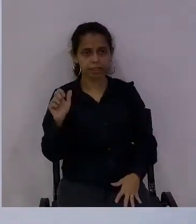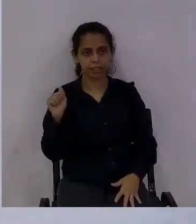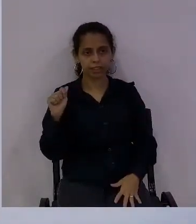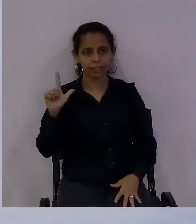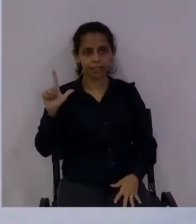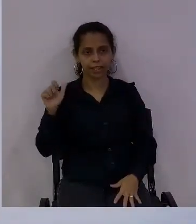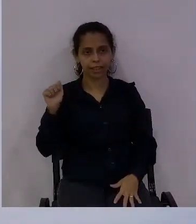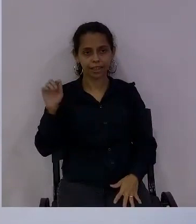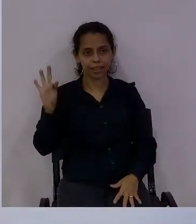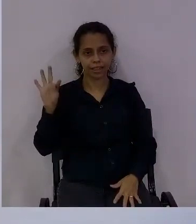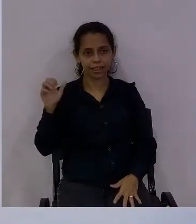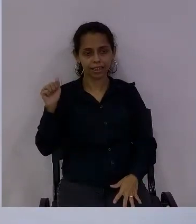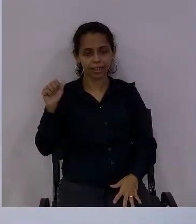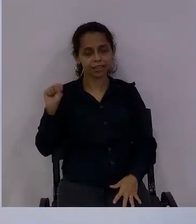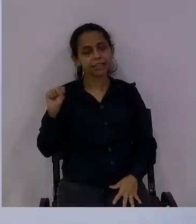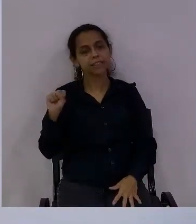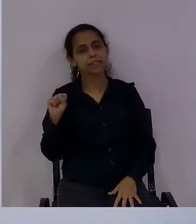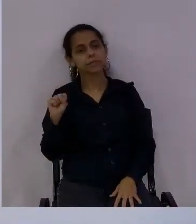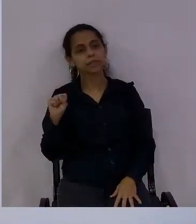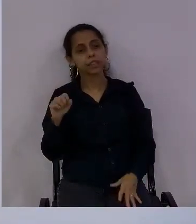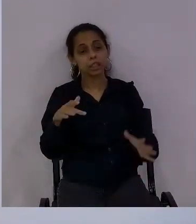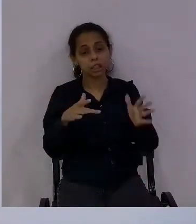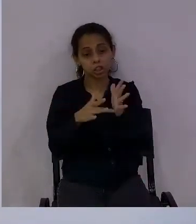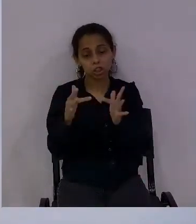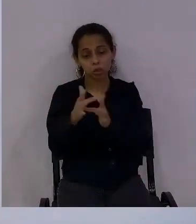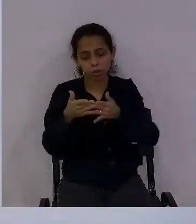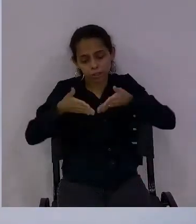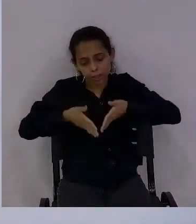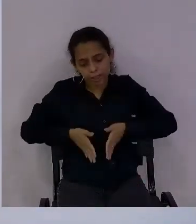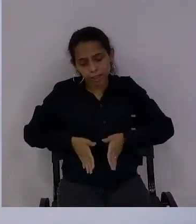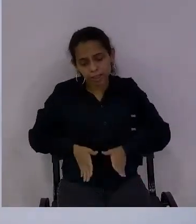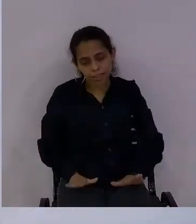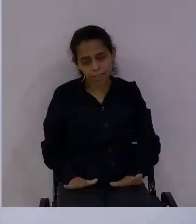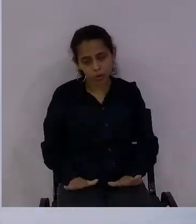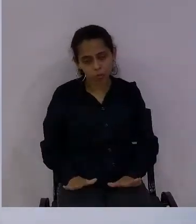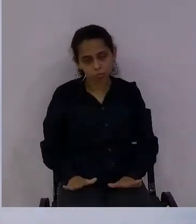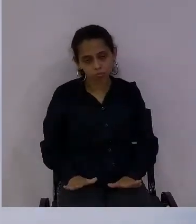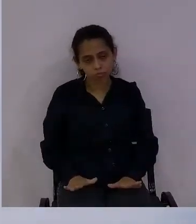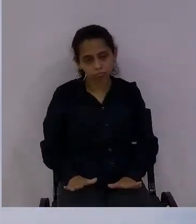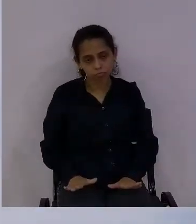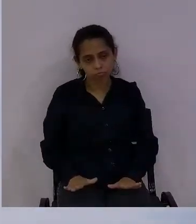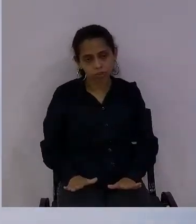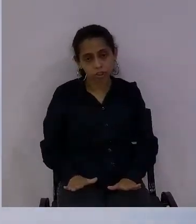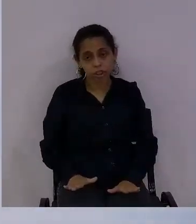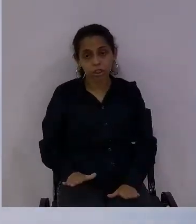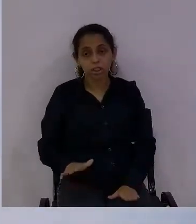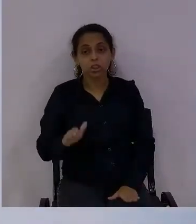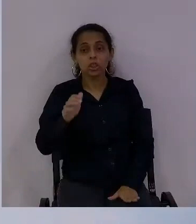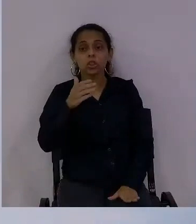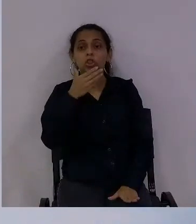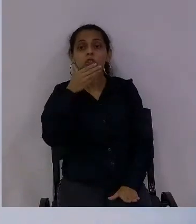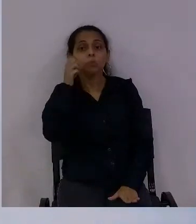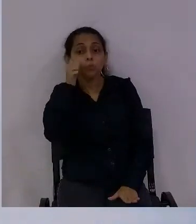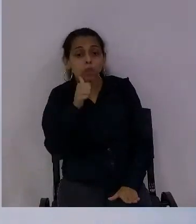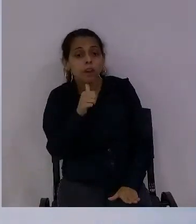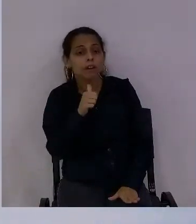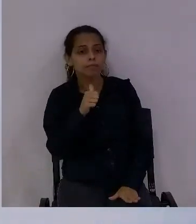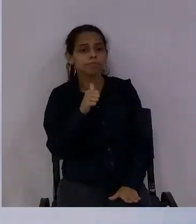mulher, mas também é nascido sob a lei. E ele nasceu